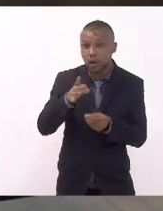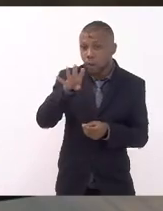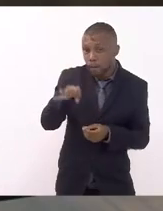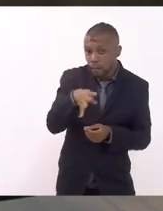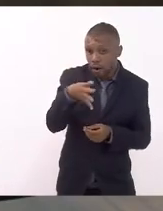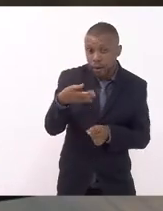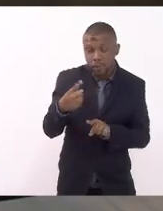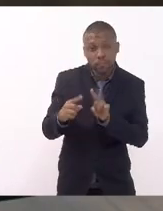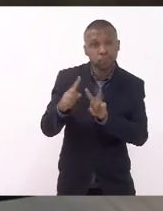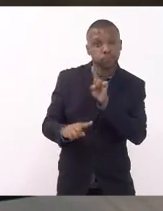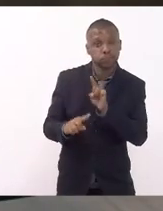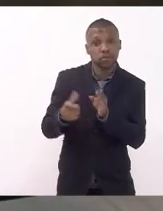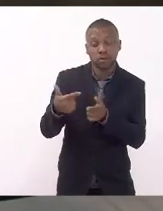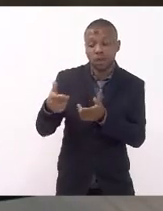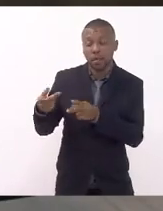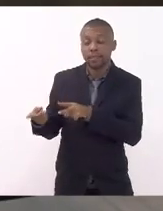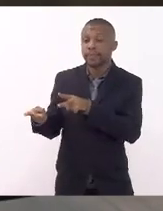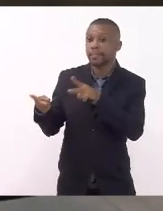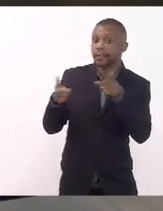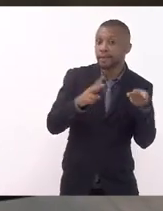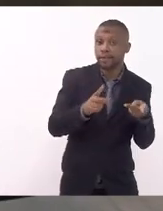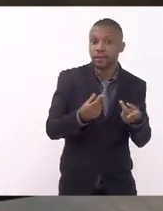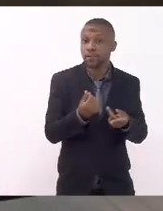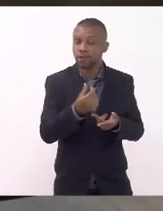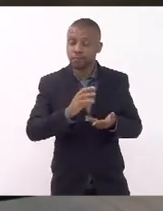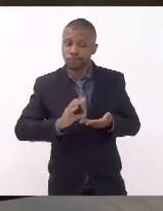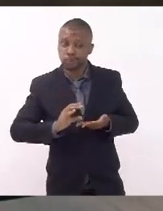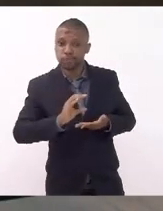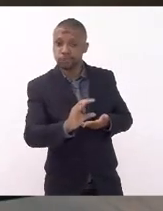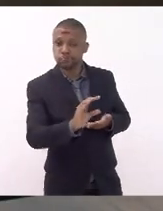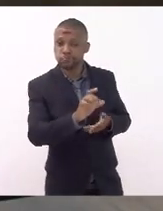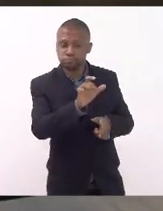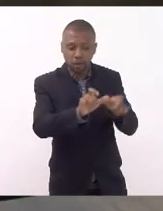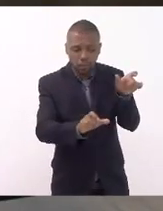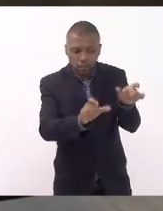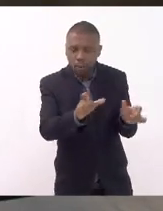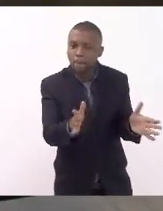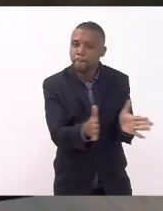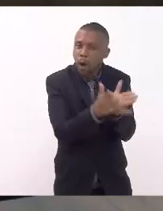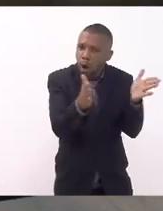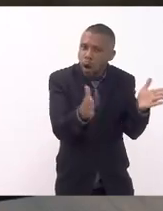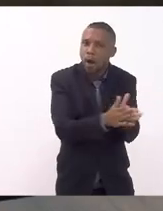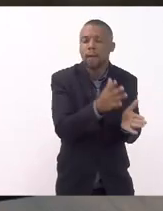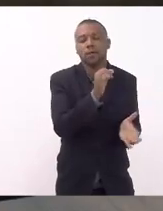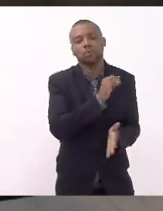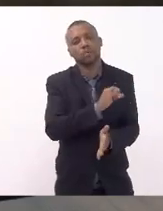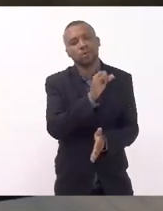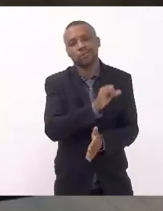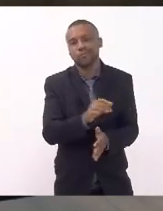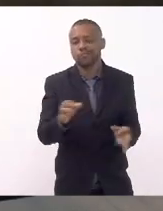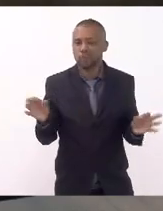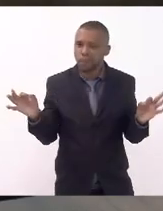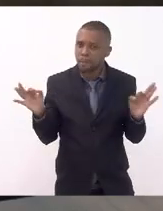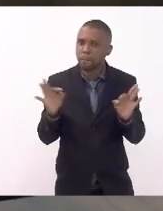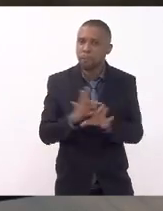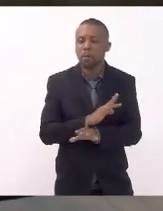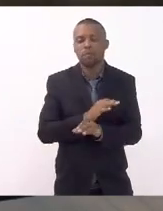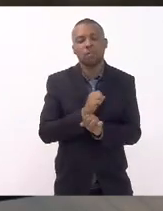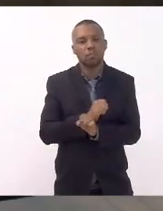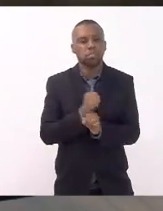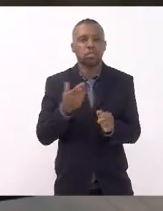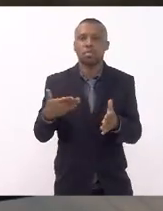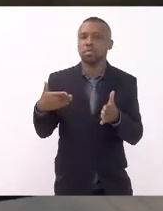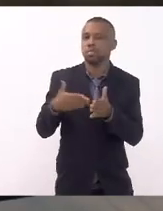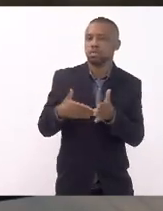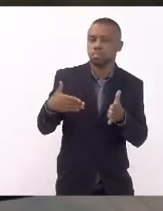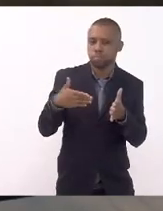de transferência de renda para as pessoas mais pobres do estado do Rio de Janeiro, foi completamente inviabilizado